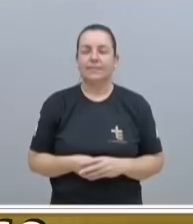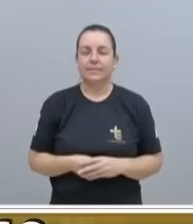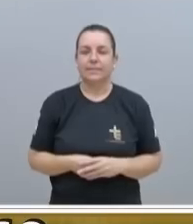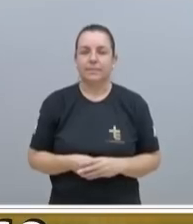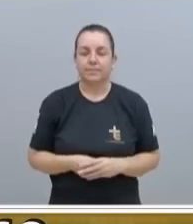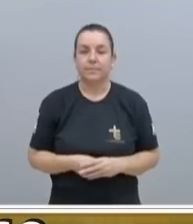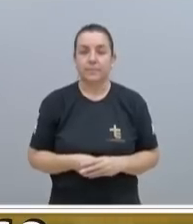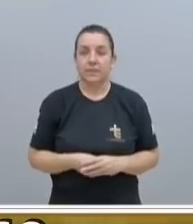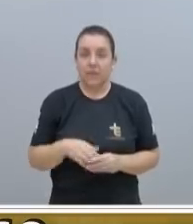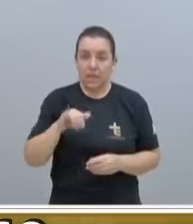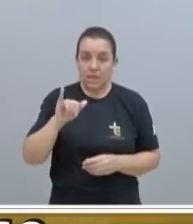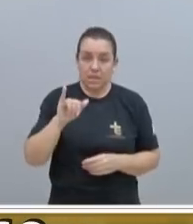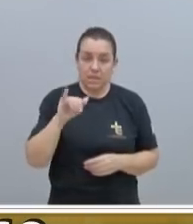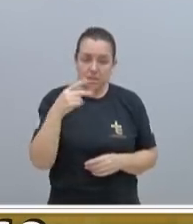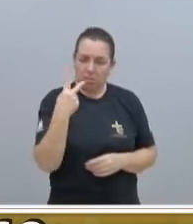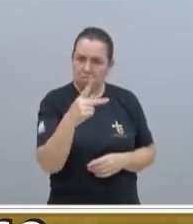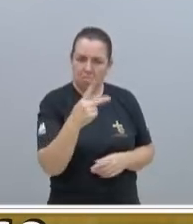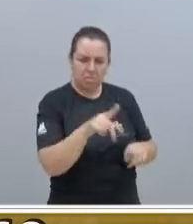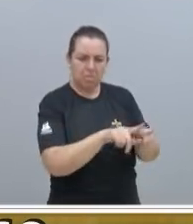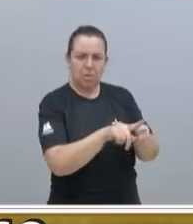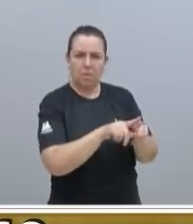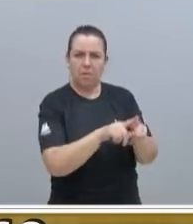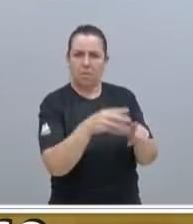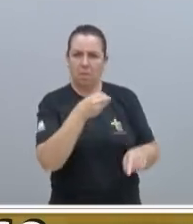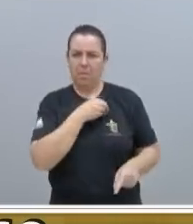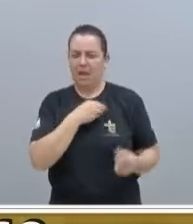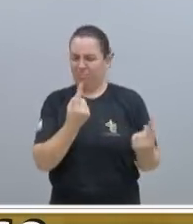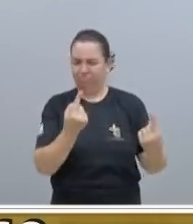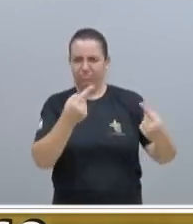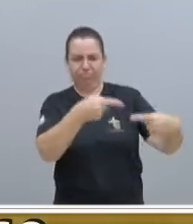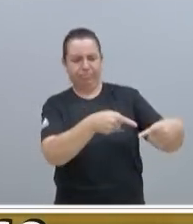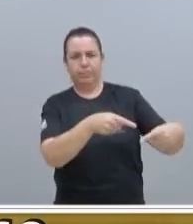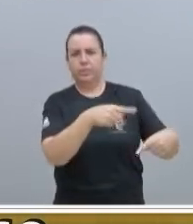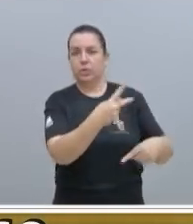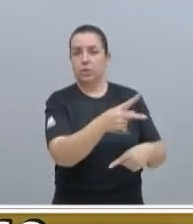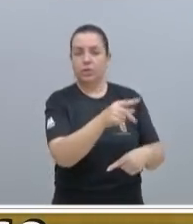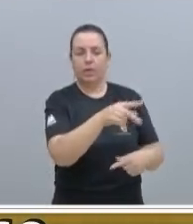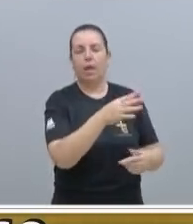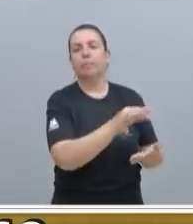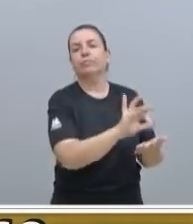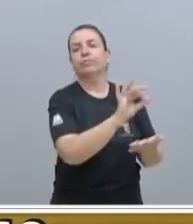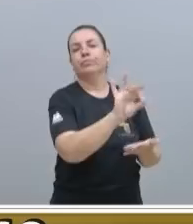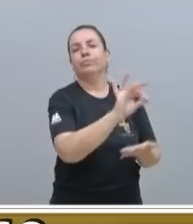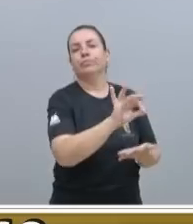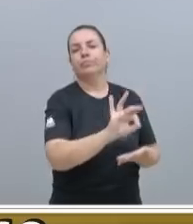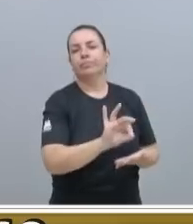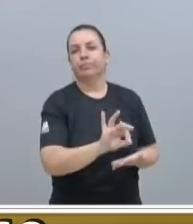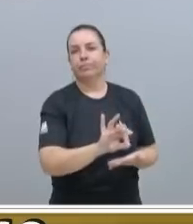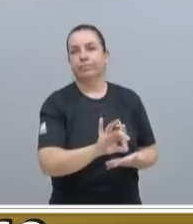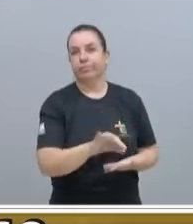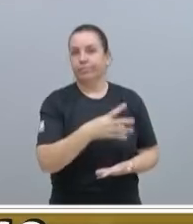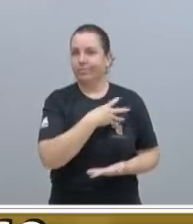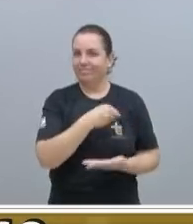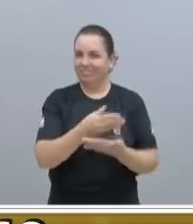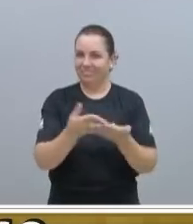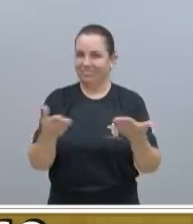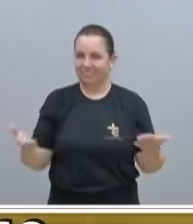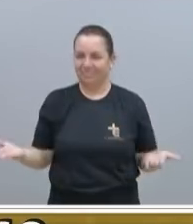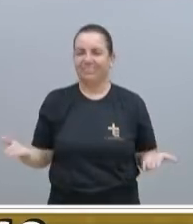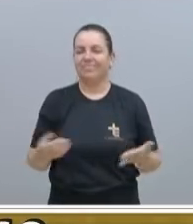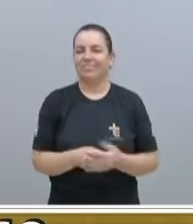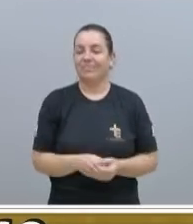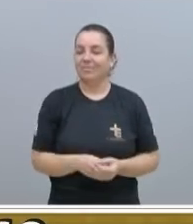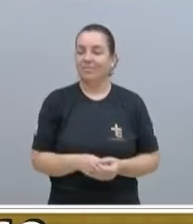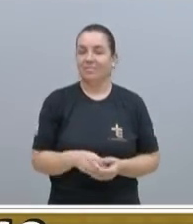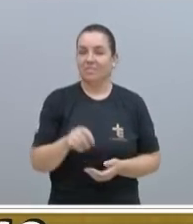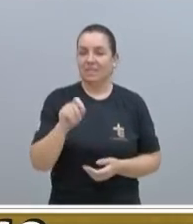se teu irmão pecar contra ti vai corrigi lo filhos que não